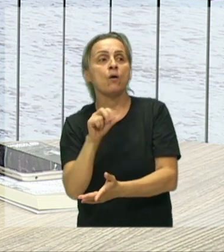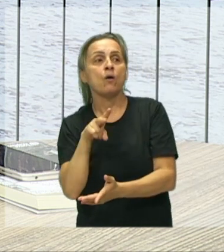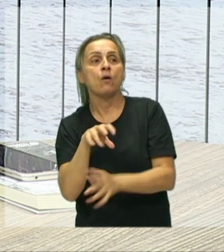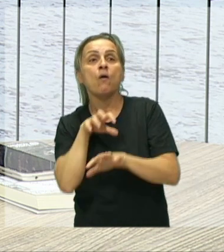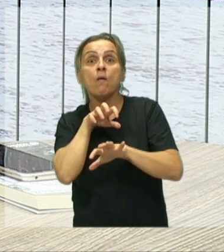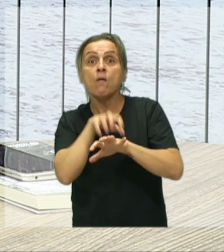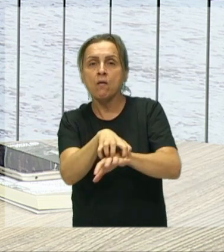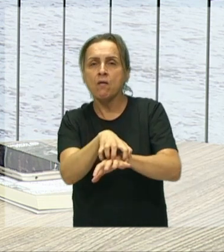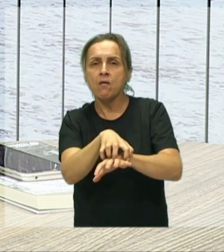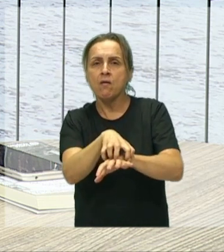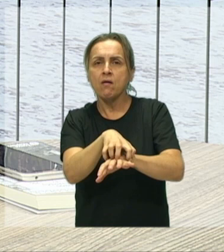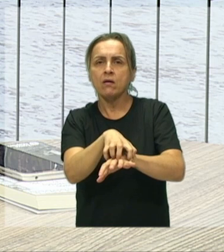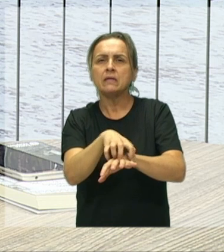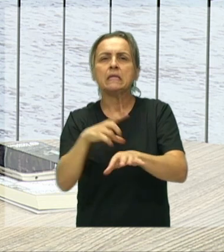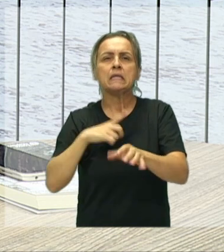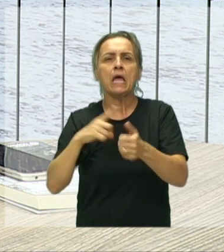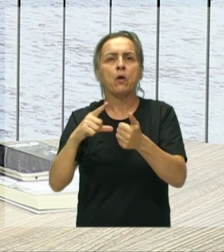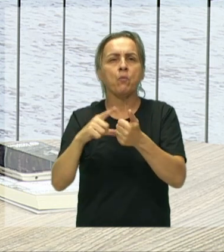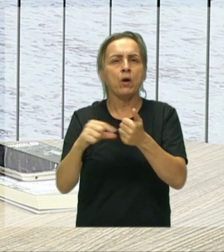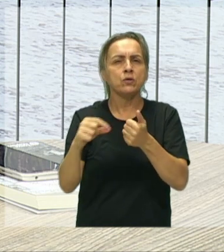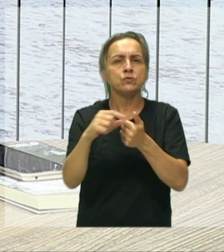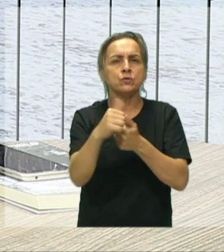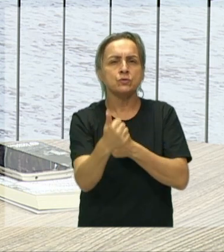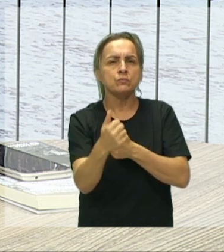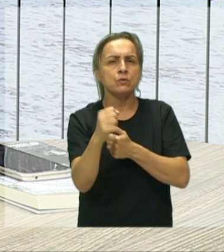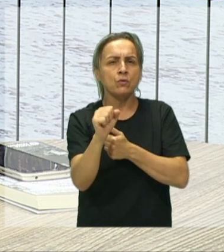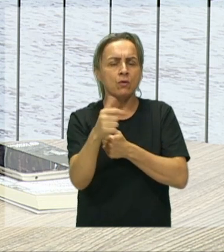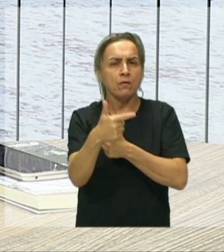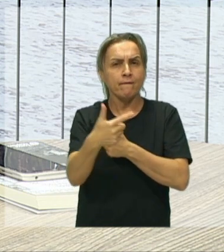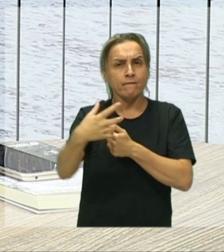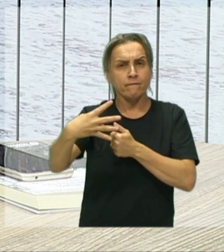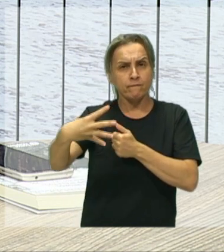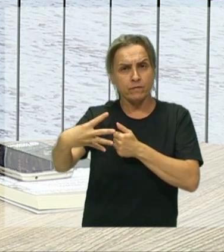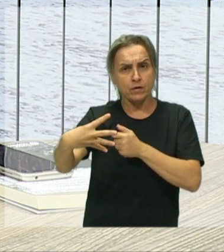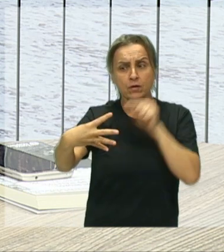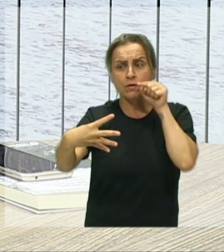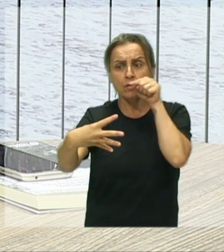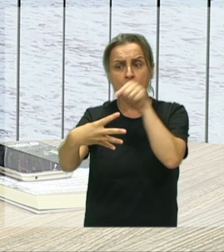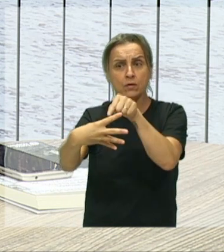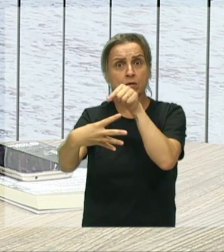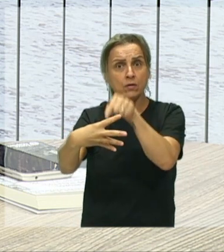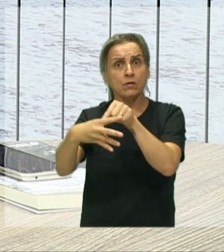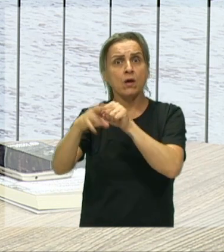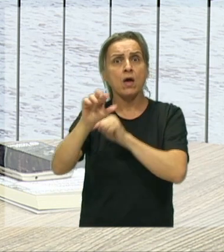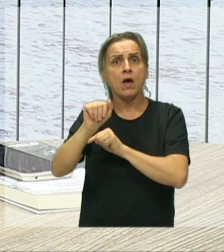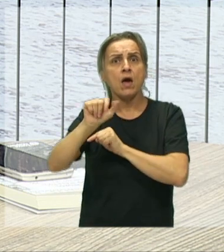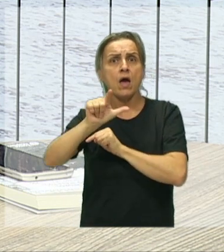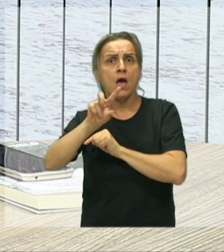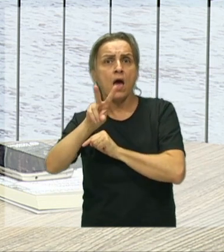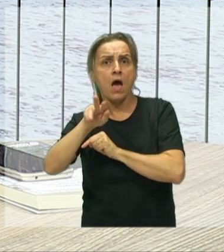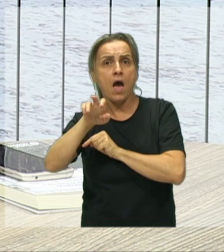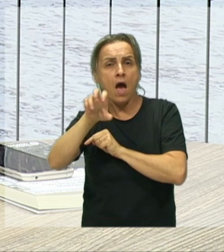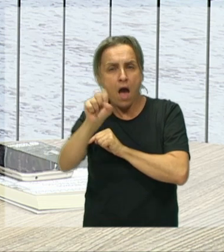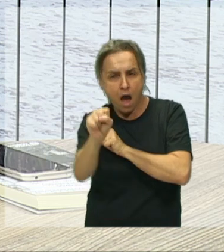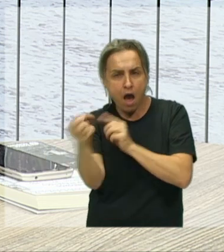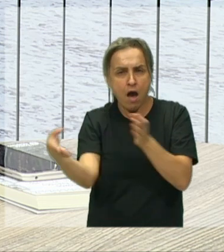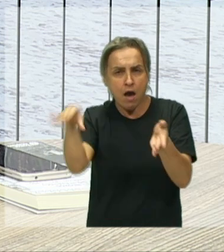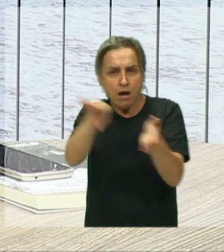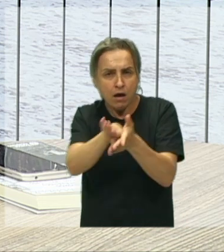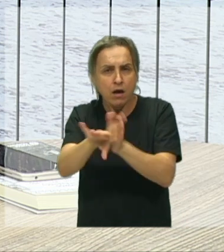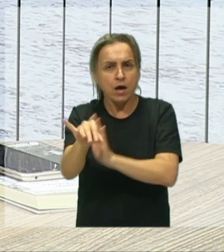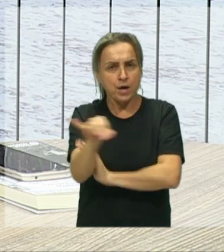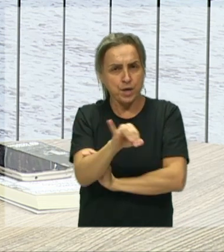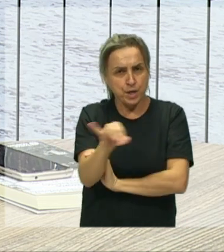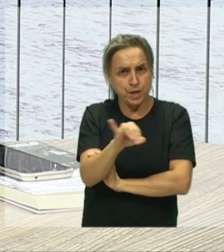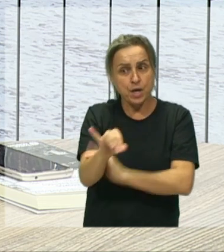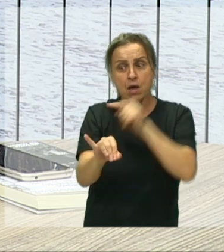de 1824, quando Agostinho Alves Ramos chega a Itajaí, eletido